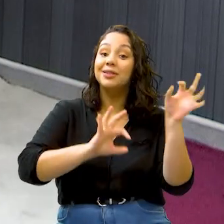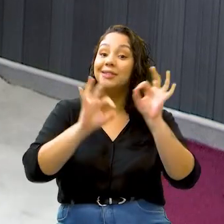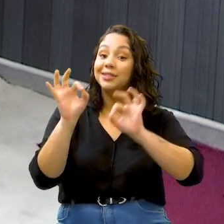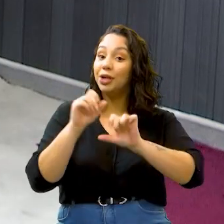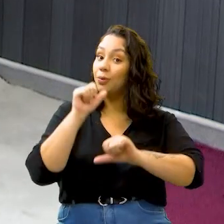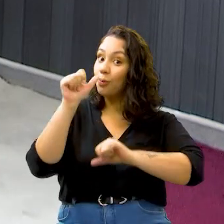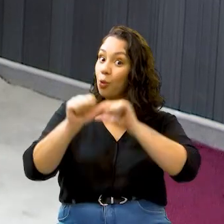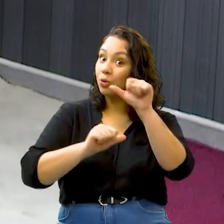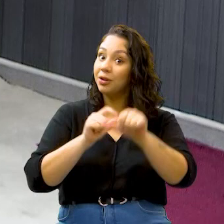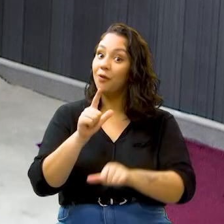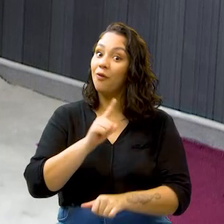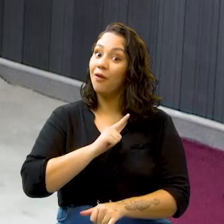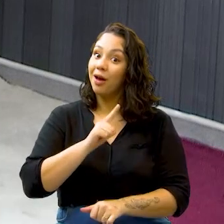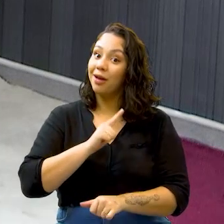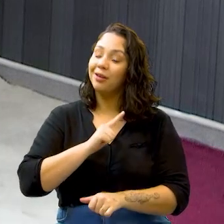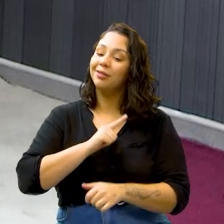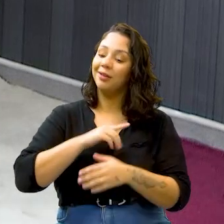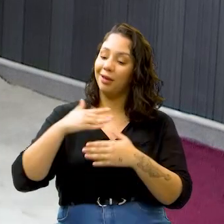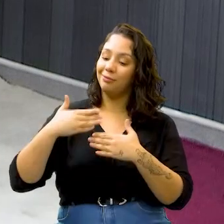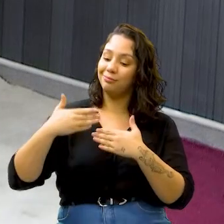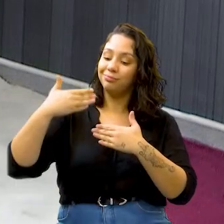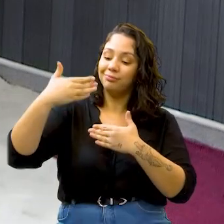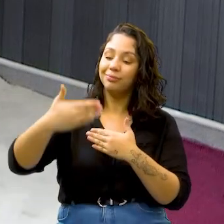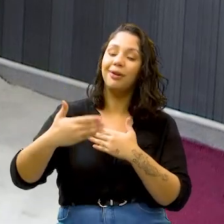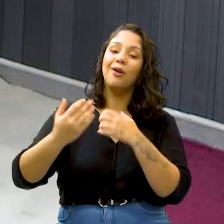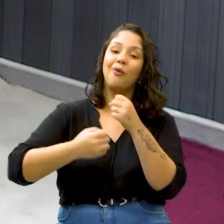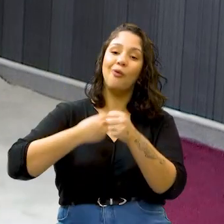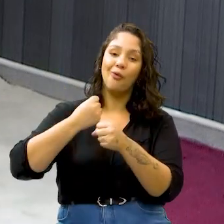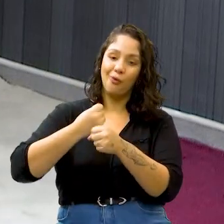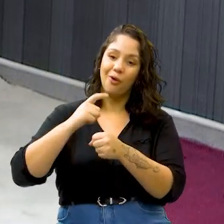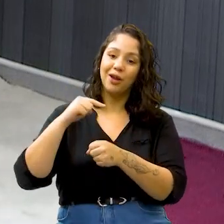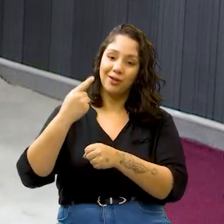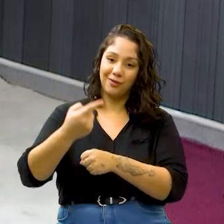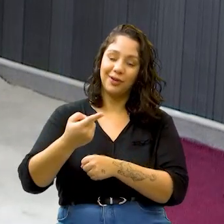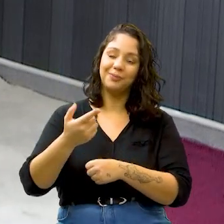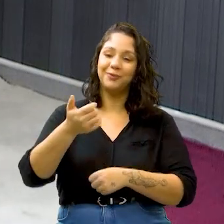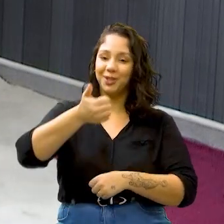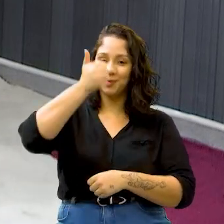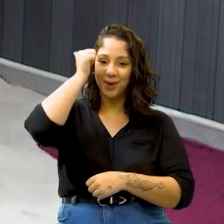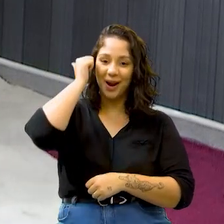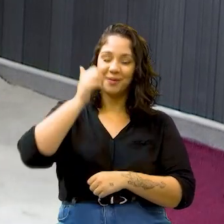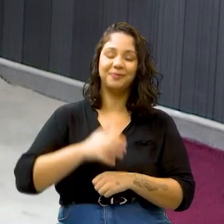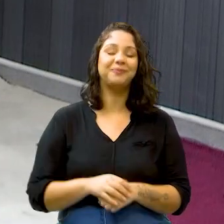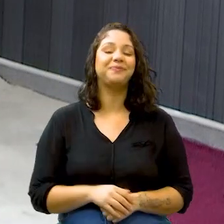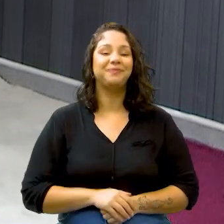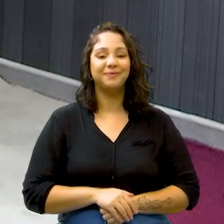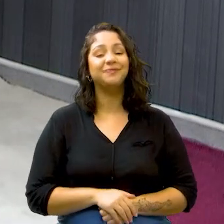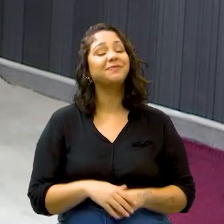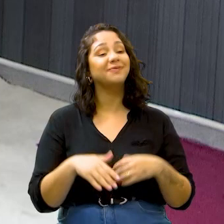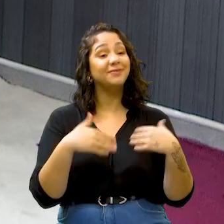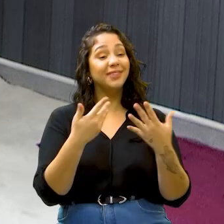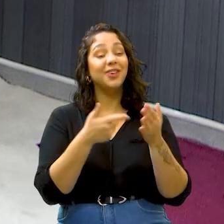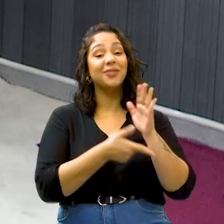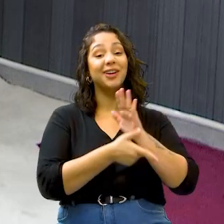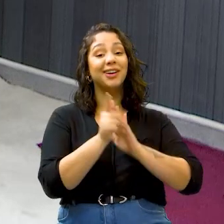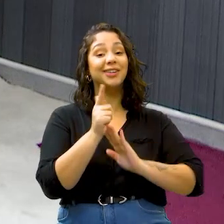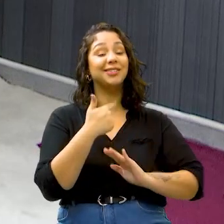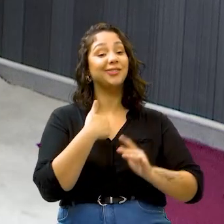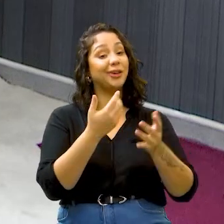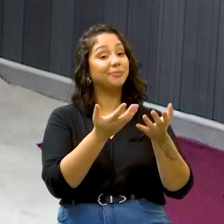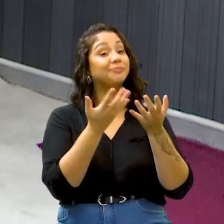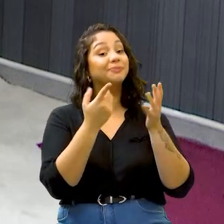para quem nos acompanha as mudanças que a conveste decidiu para o próximo para a próxima edição do vestibular Bom